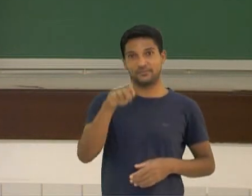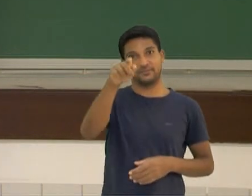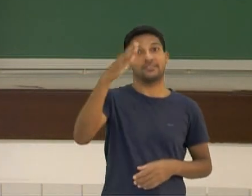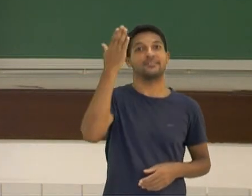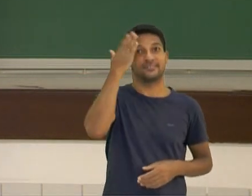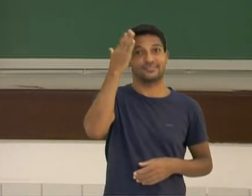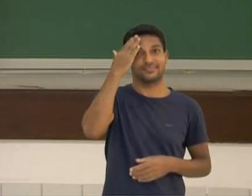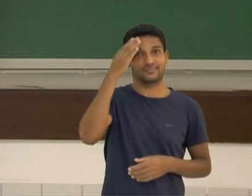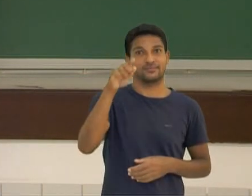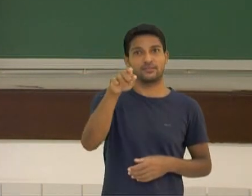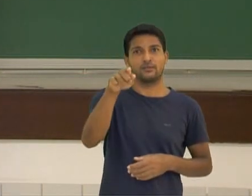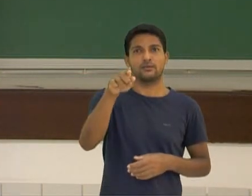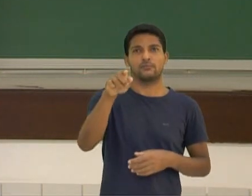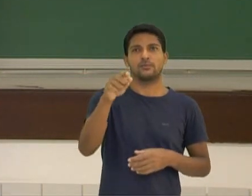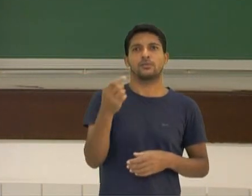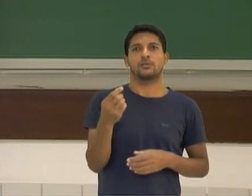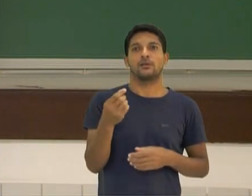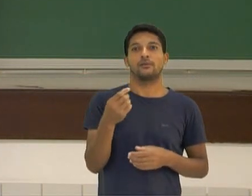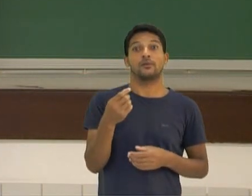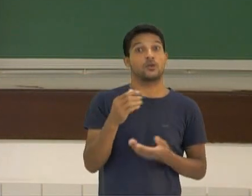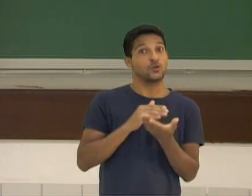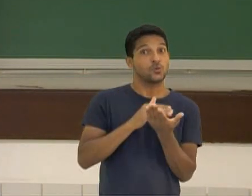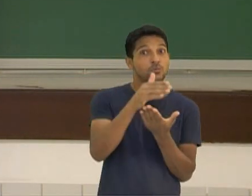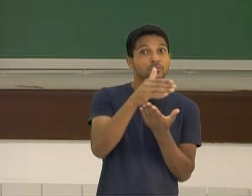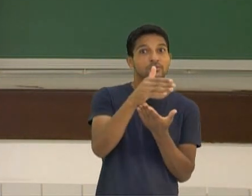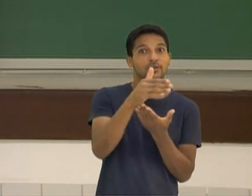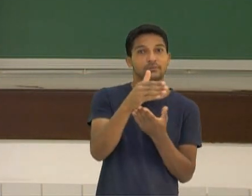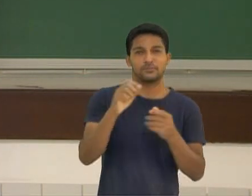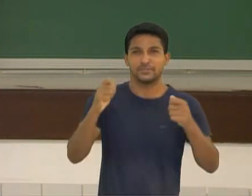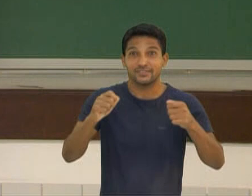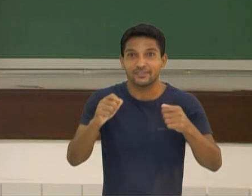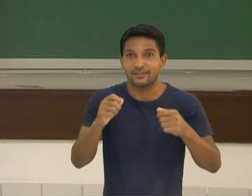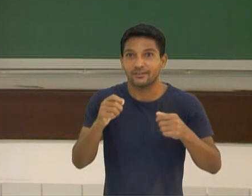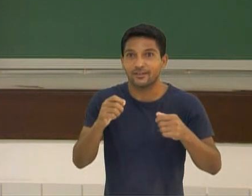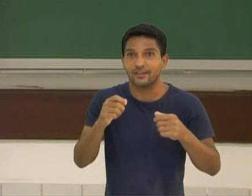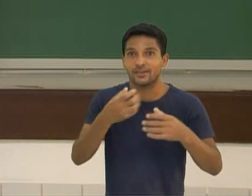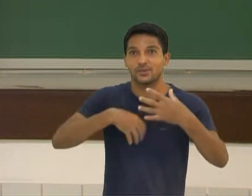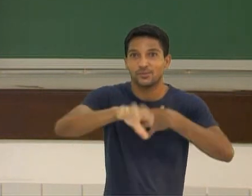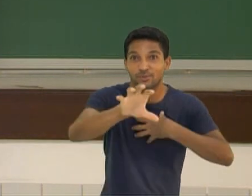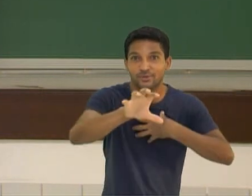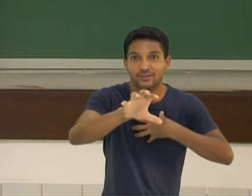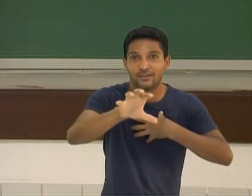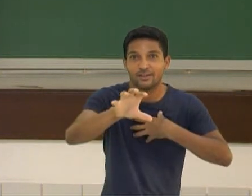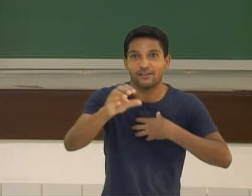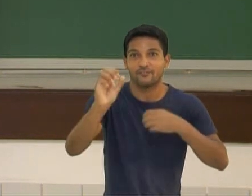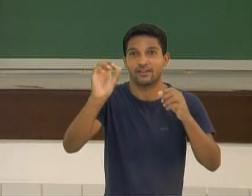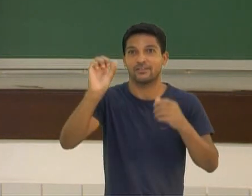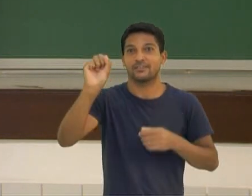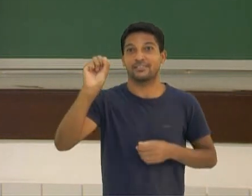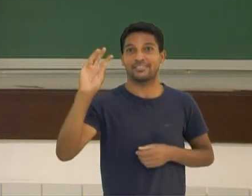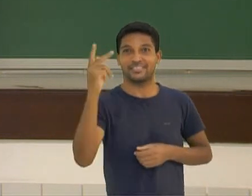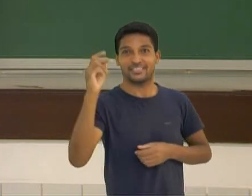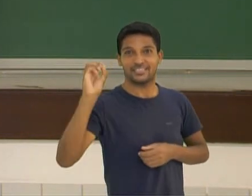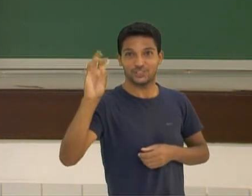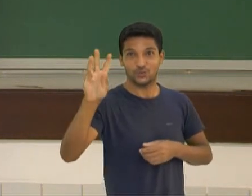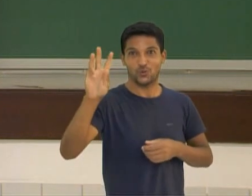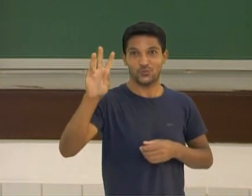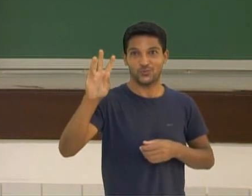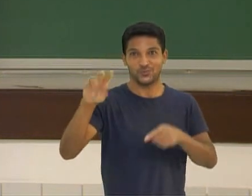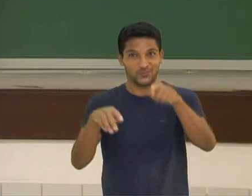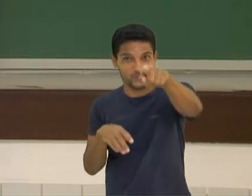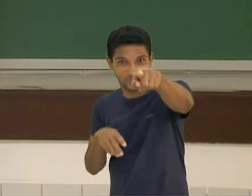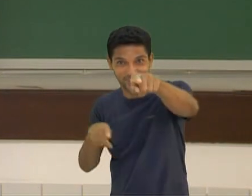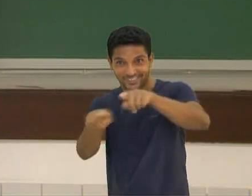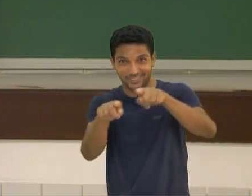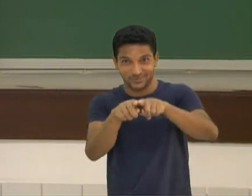sabe, né? Para a gente começar, a gente dá aquele start. Eu digo show daqui, você vai dizer show